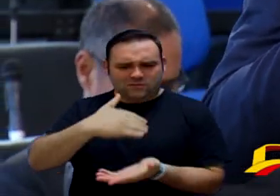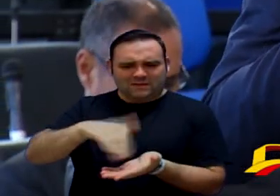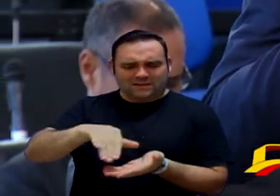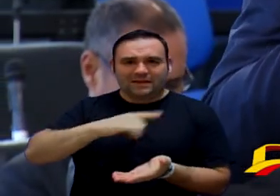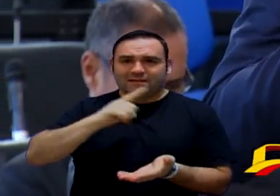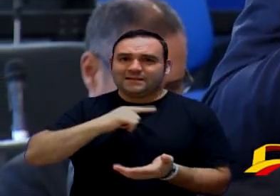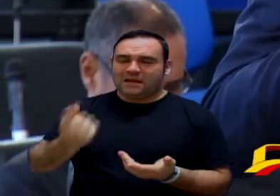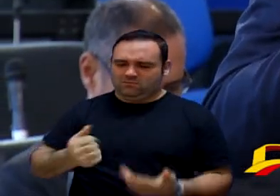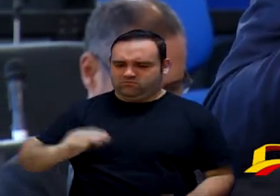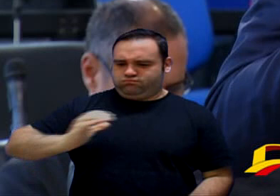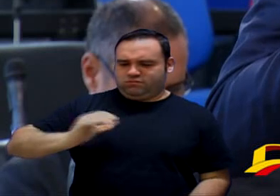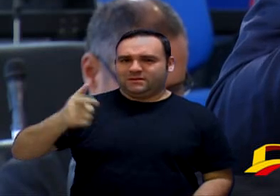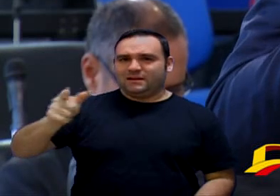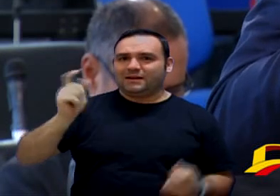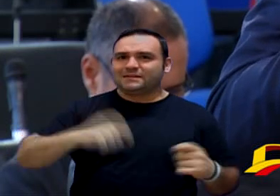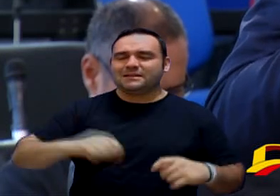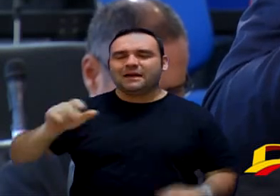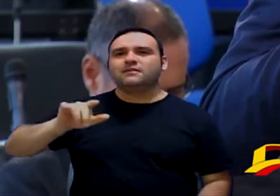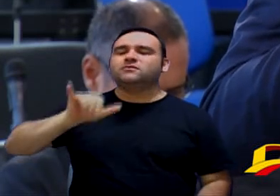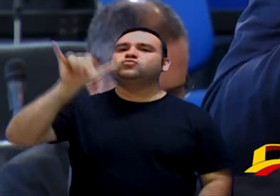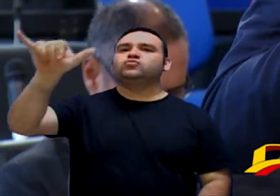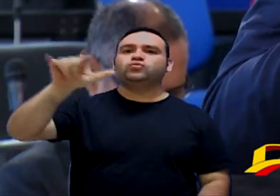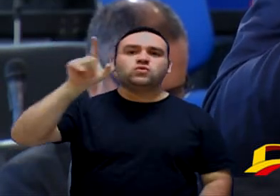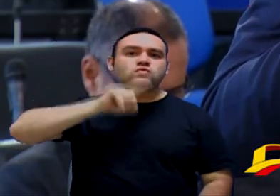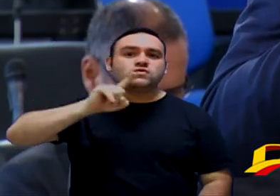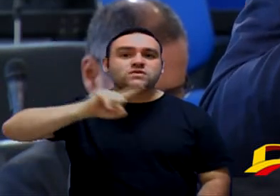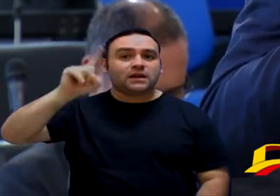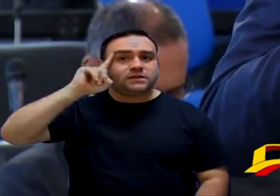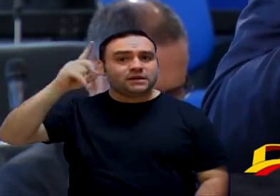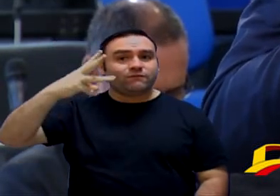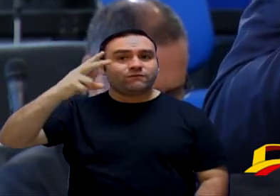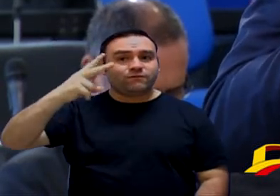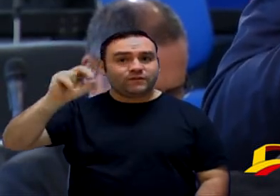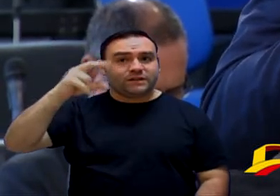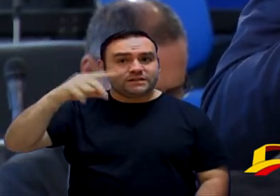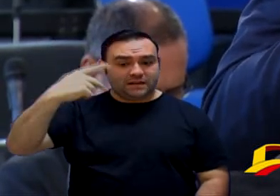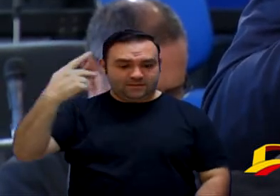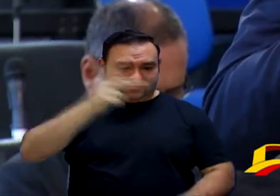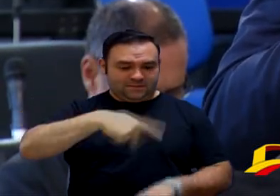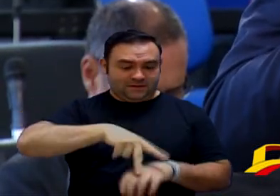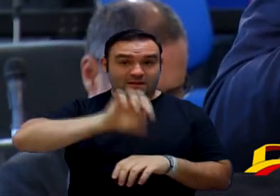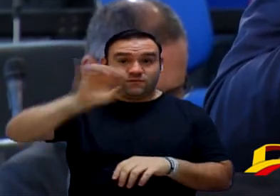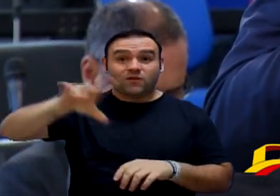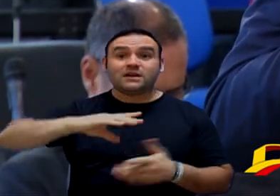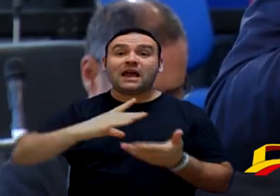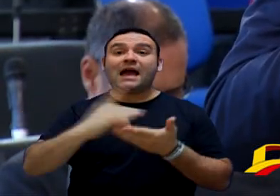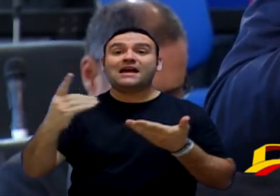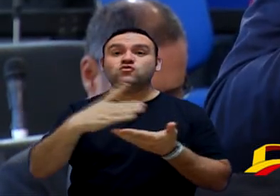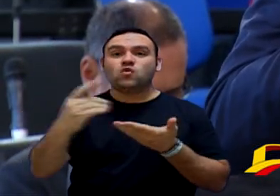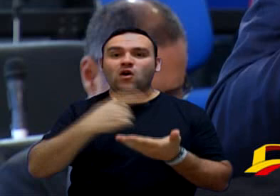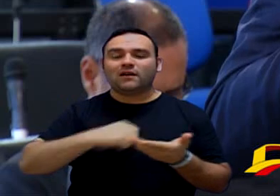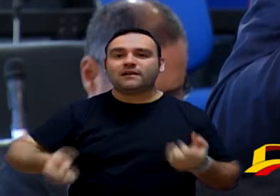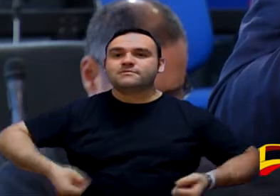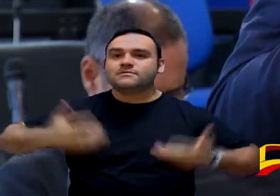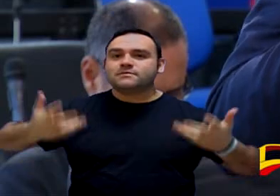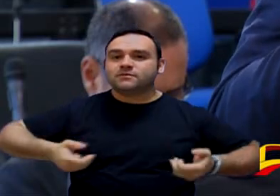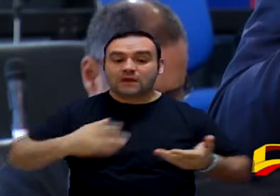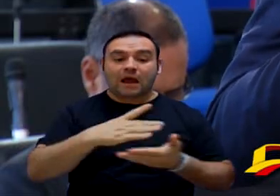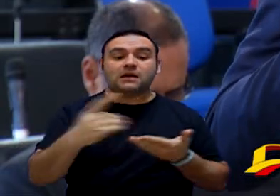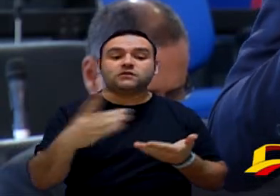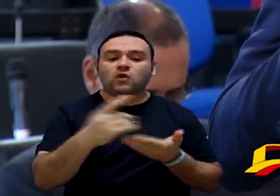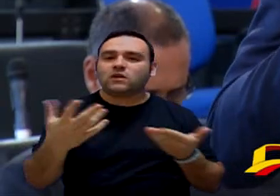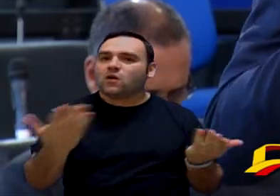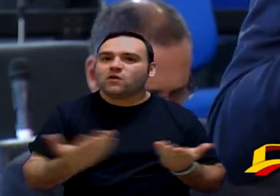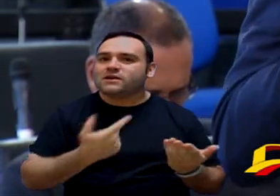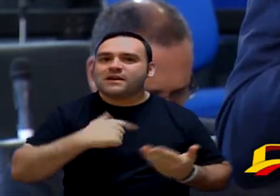secretário poder aquisitivo de um secretário você consegue passar 20 dias fora do país dele gastando em dólar o preço que tá o dólar hoje